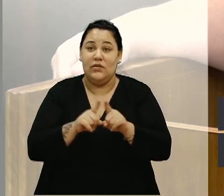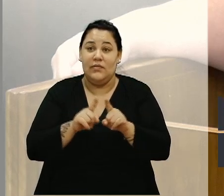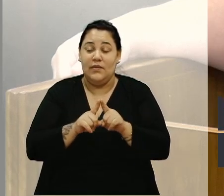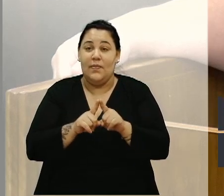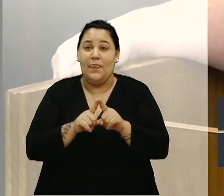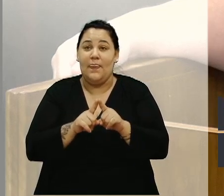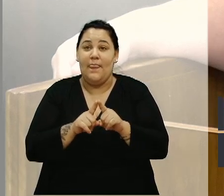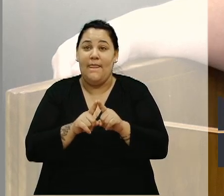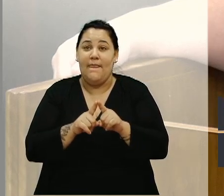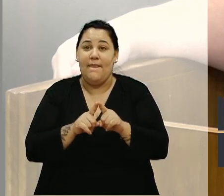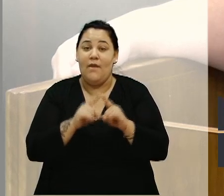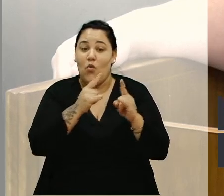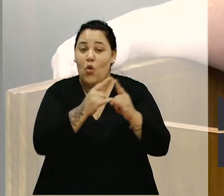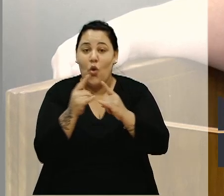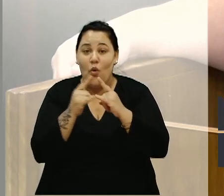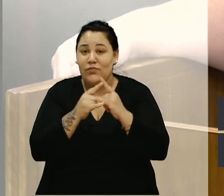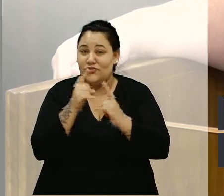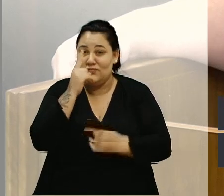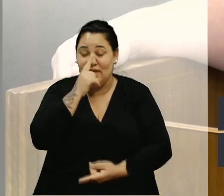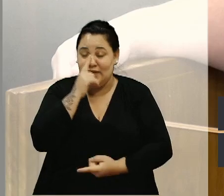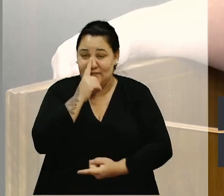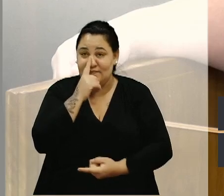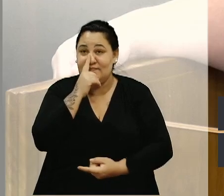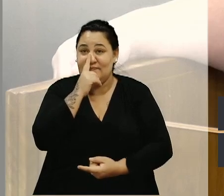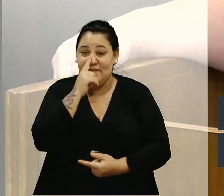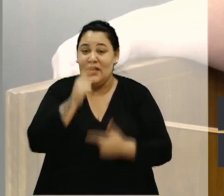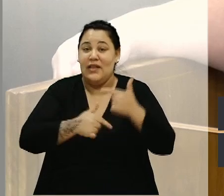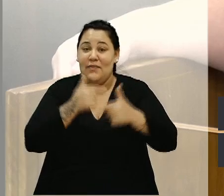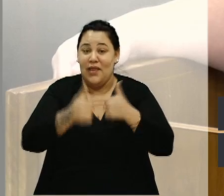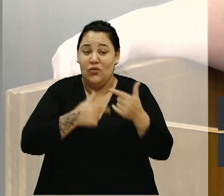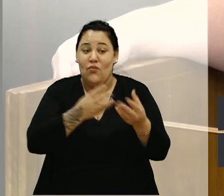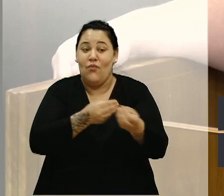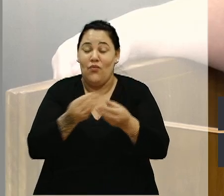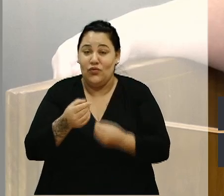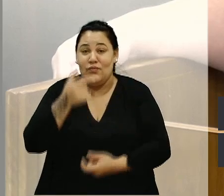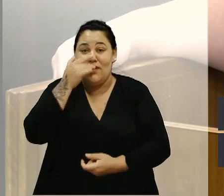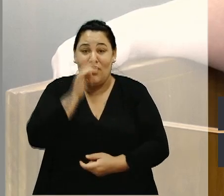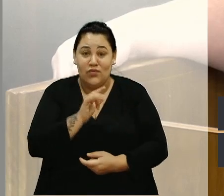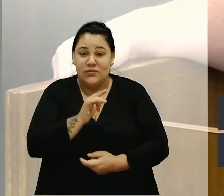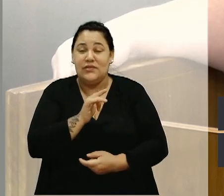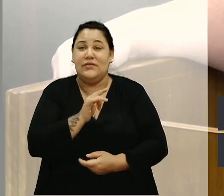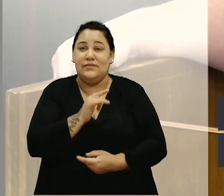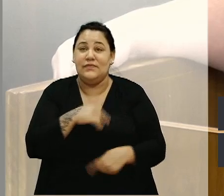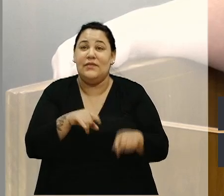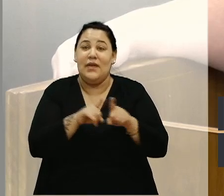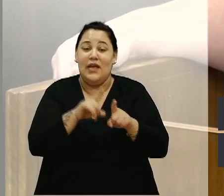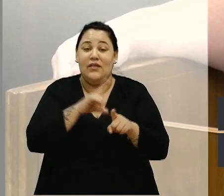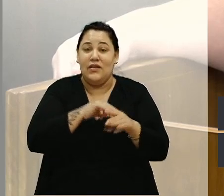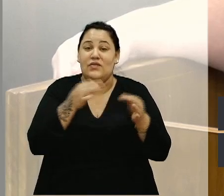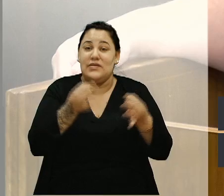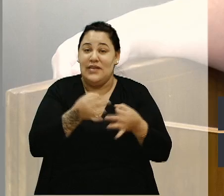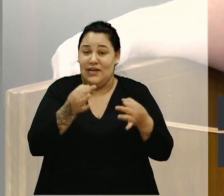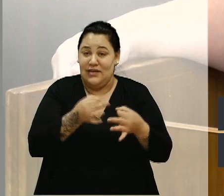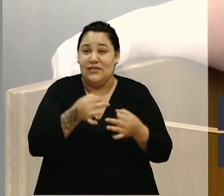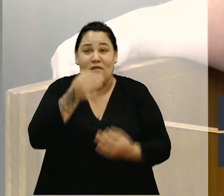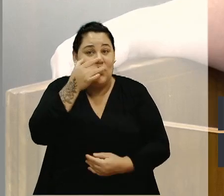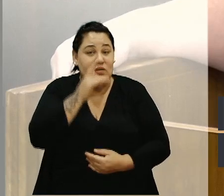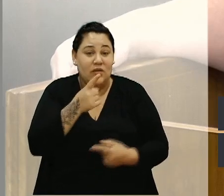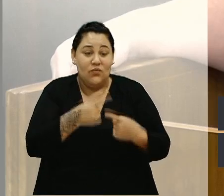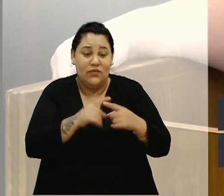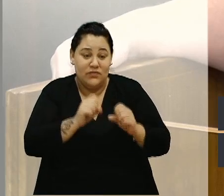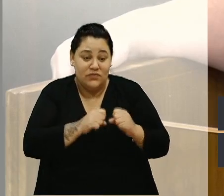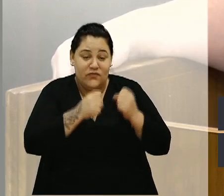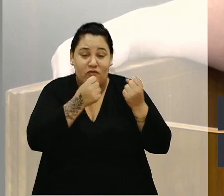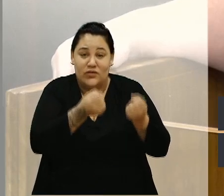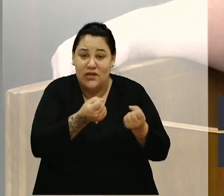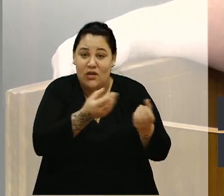Os clubes de mães estão trabalhando muito para ganhar essa emenda e tenho certeza que vão ganhar porque elas vão se engajar muito